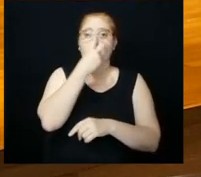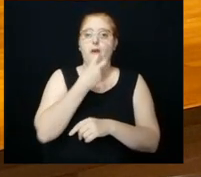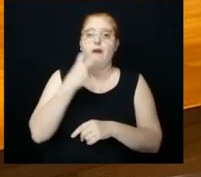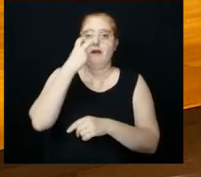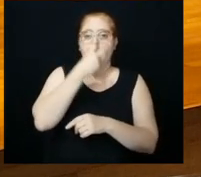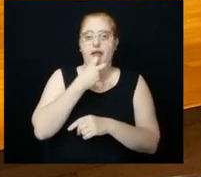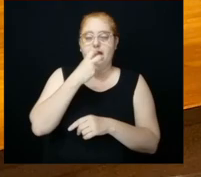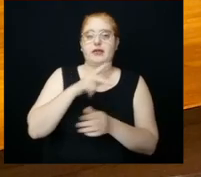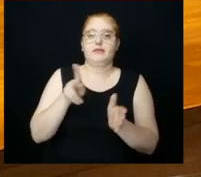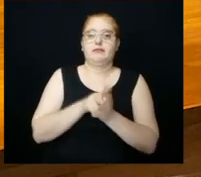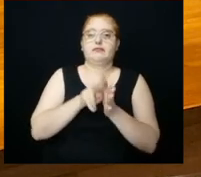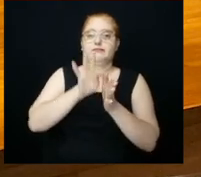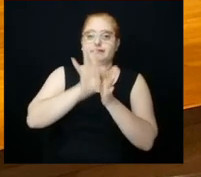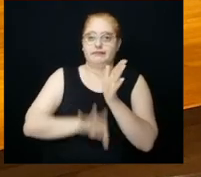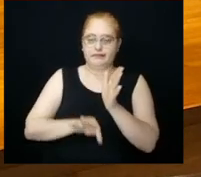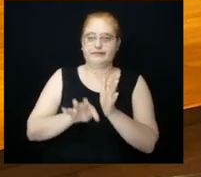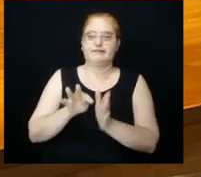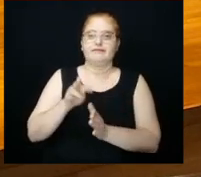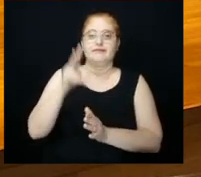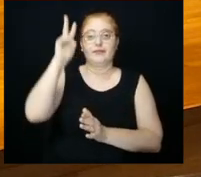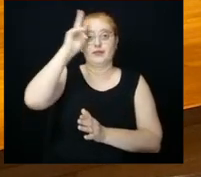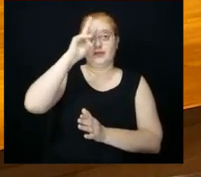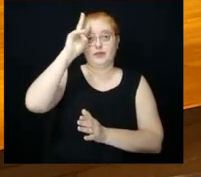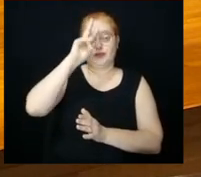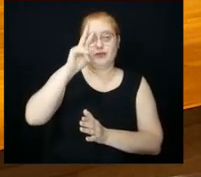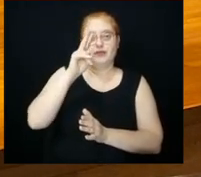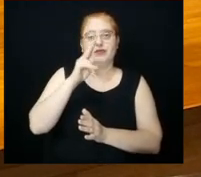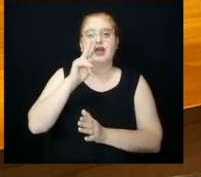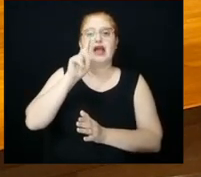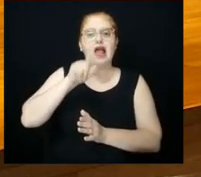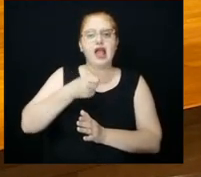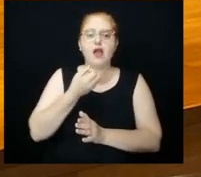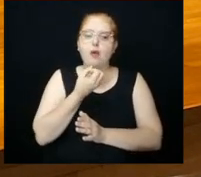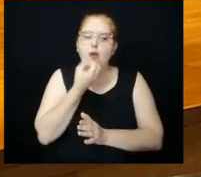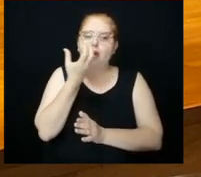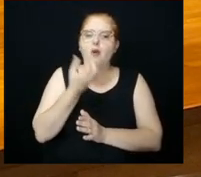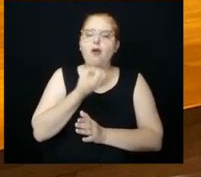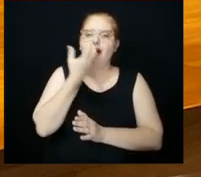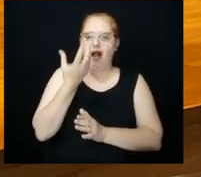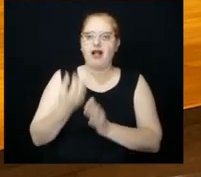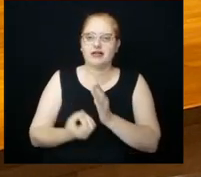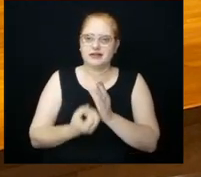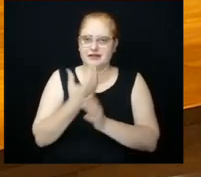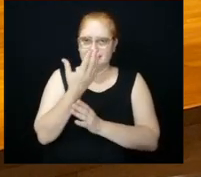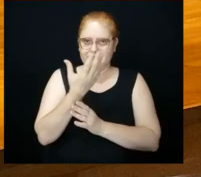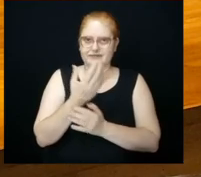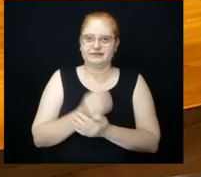seus textos. Então, as histórias a partir de histórias contadas, né, de uma